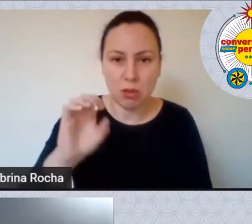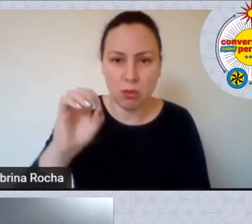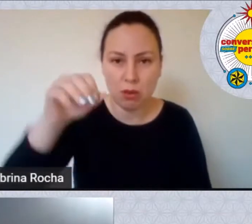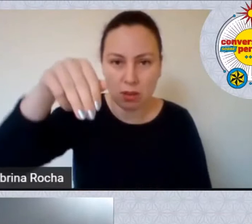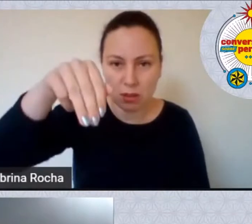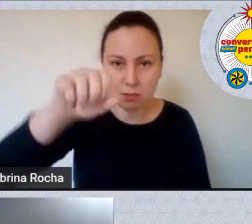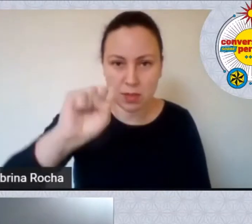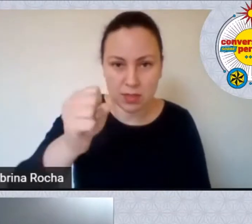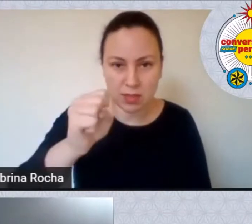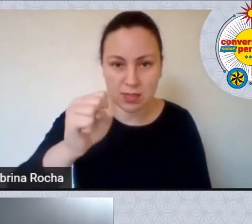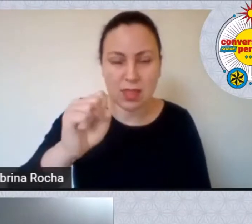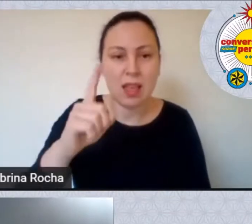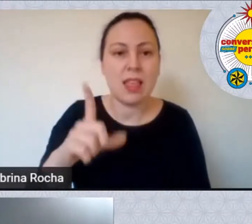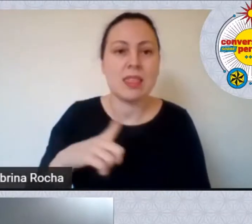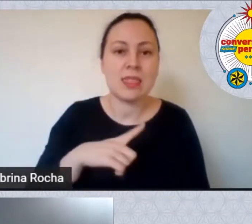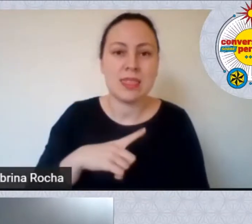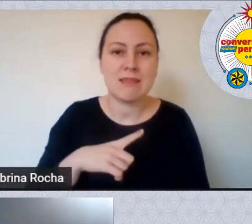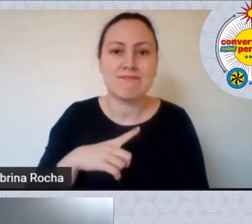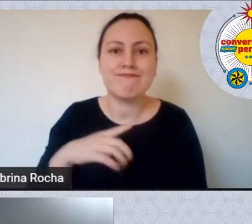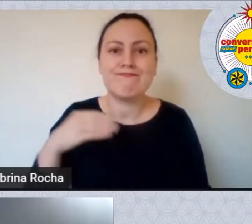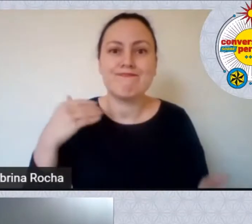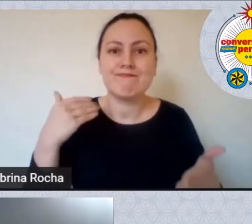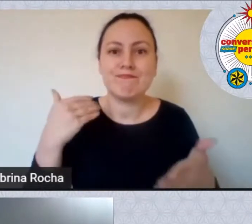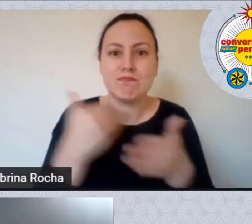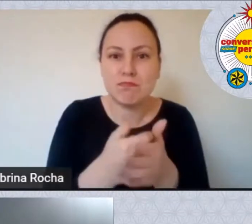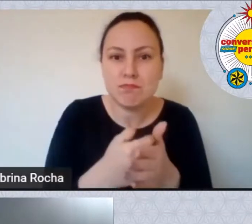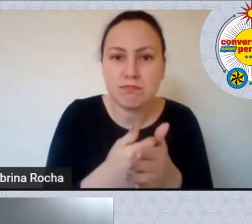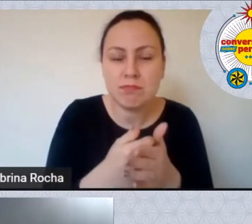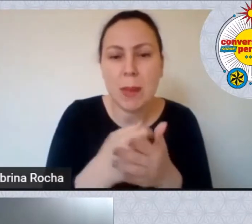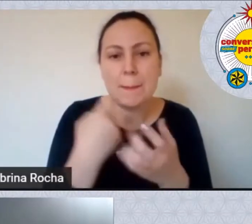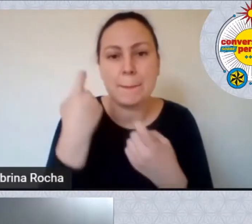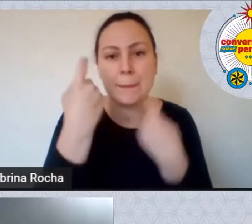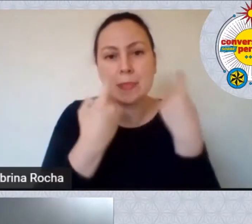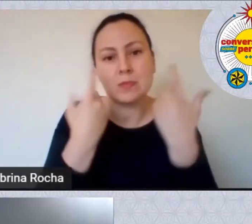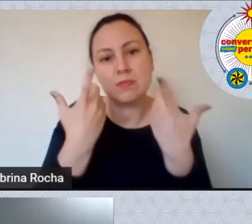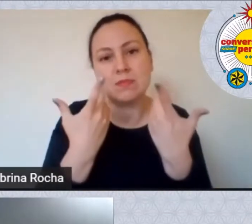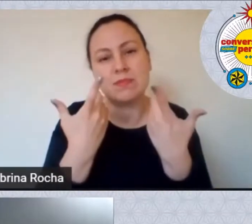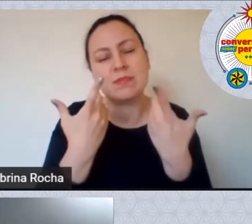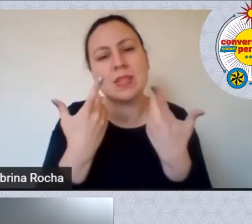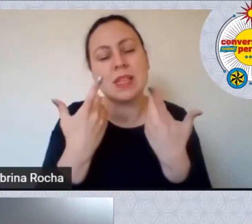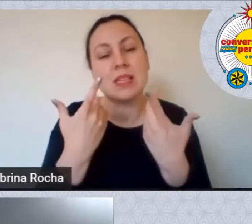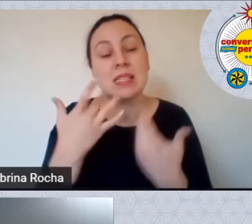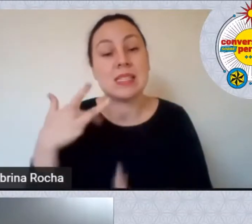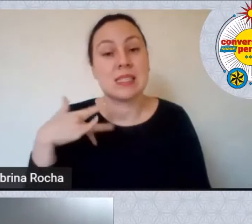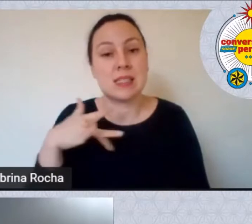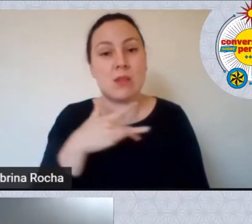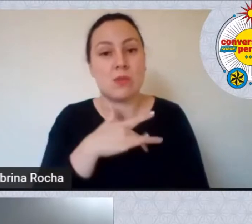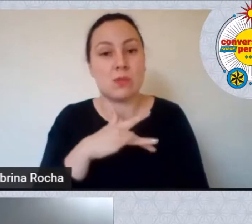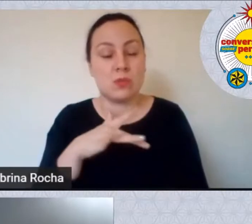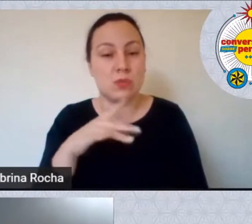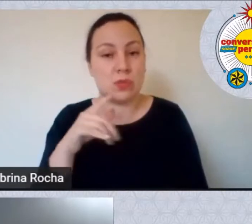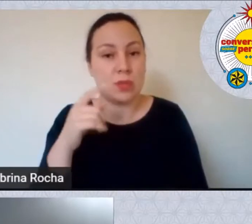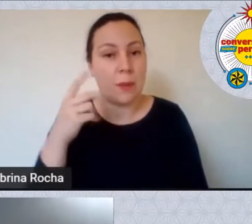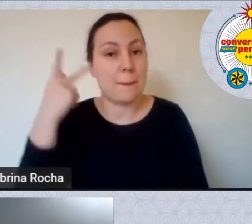de um impacto extremamente preocupante, a pandemia, na saúde mental das pessoas?